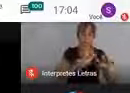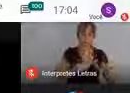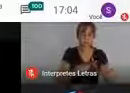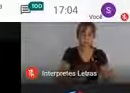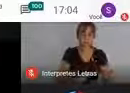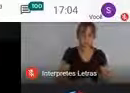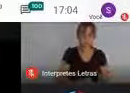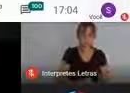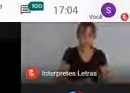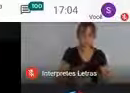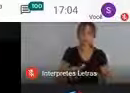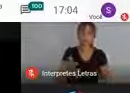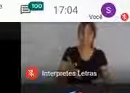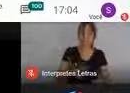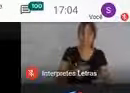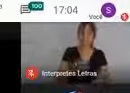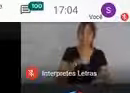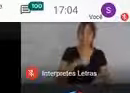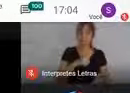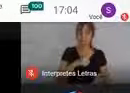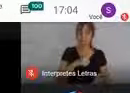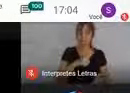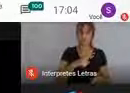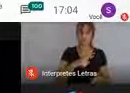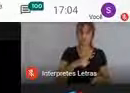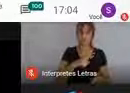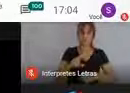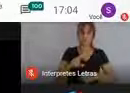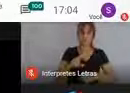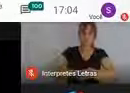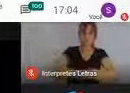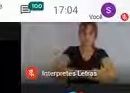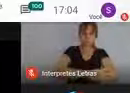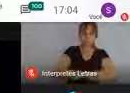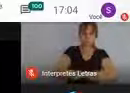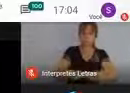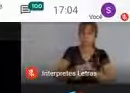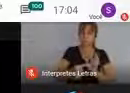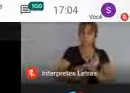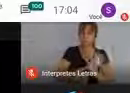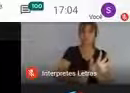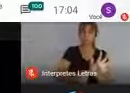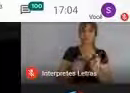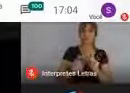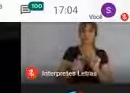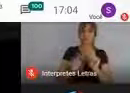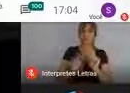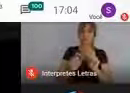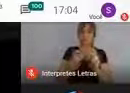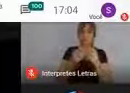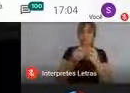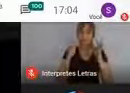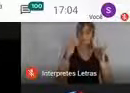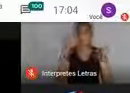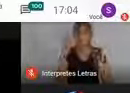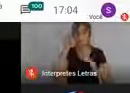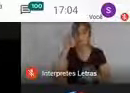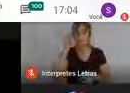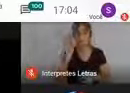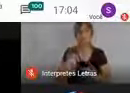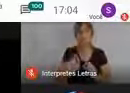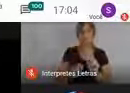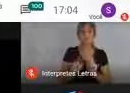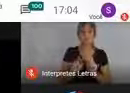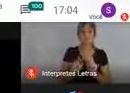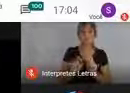a etimologia de uma lexia, isso nos abre uma janela, né? Uma questão. De